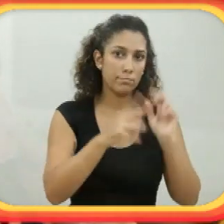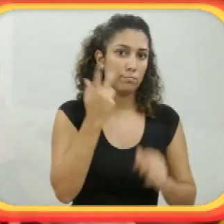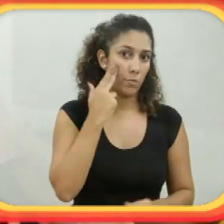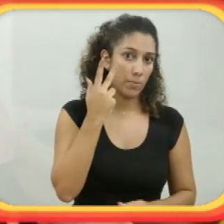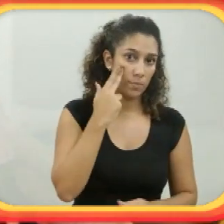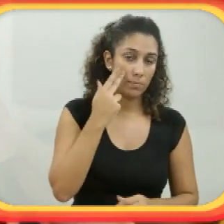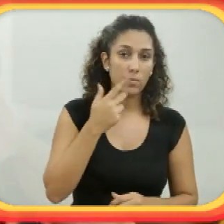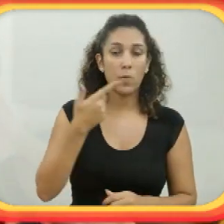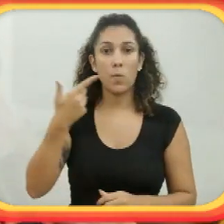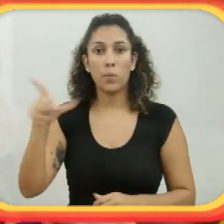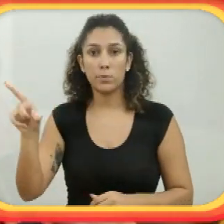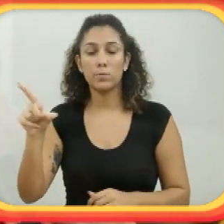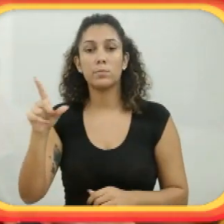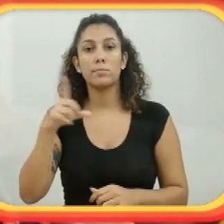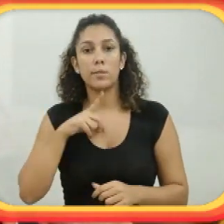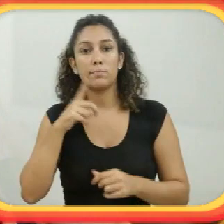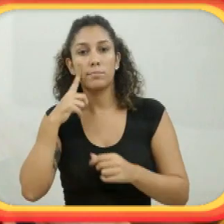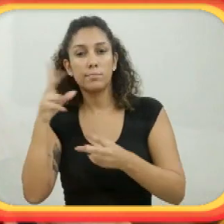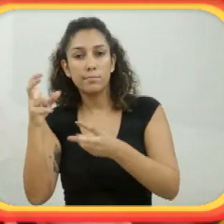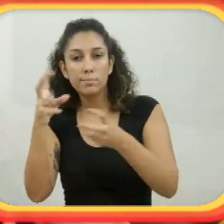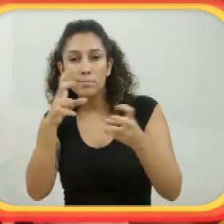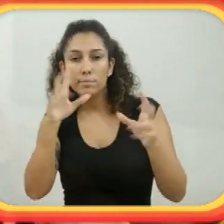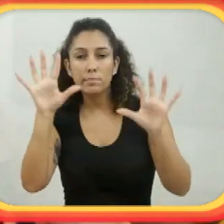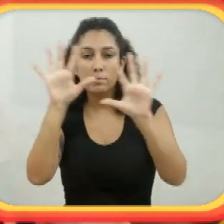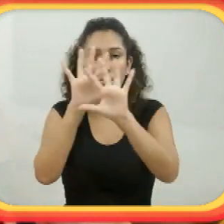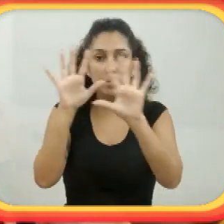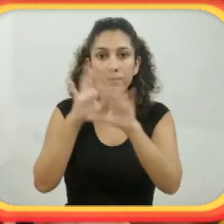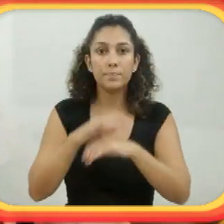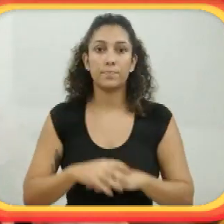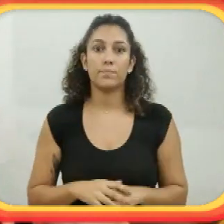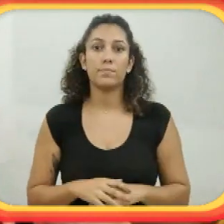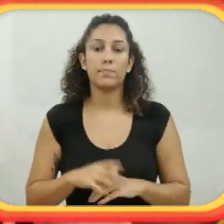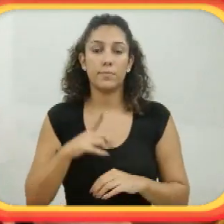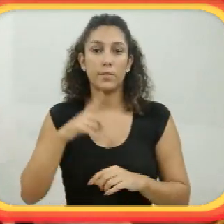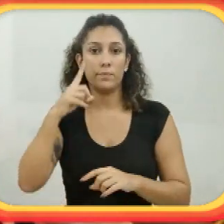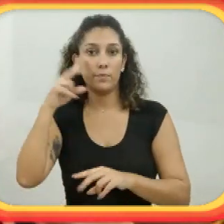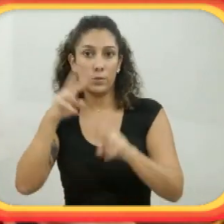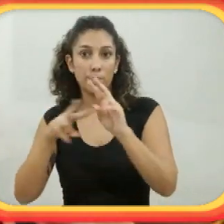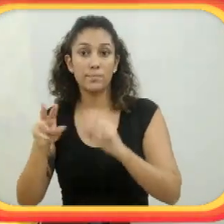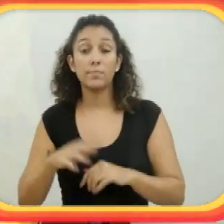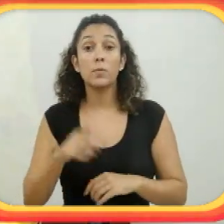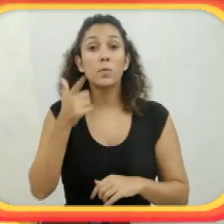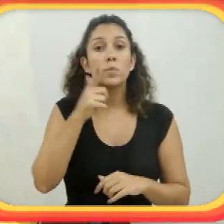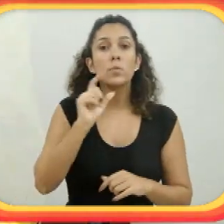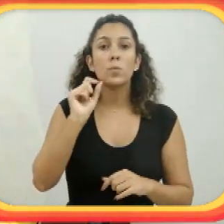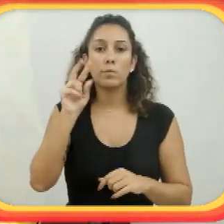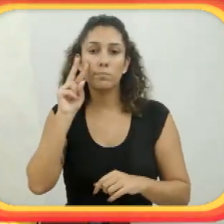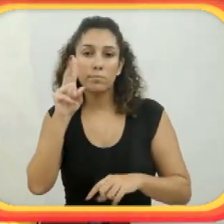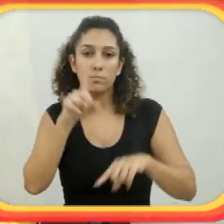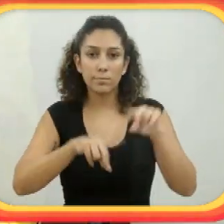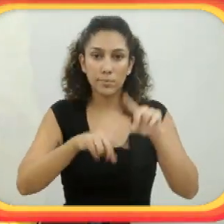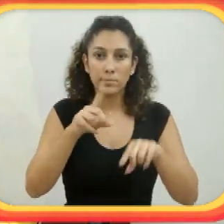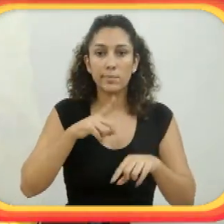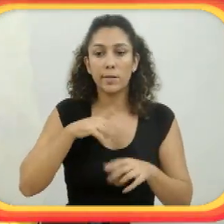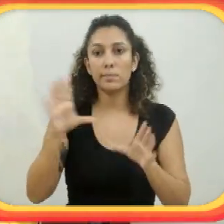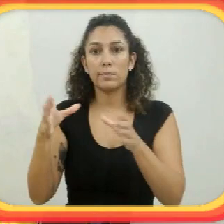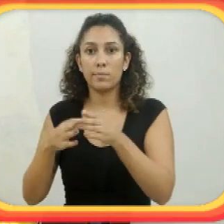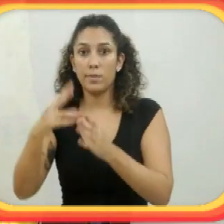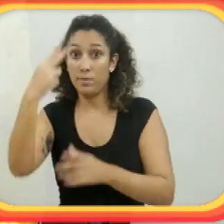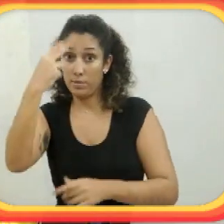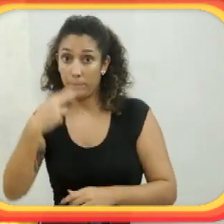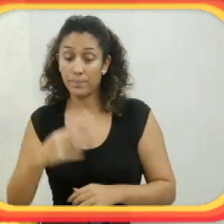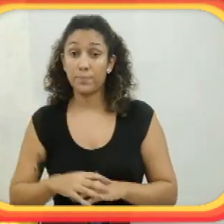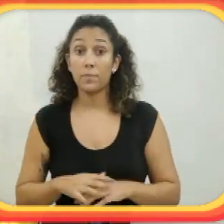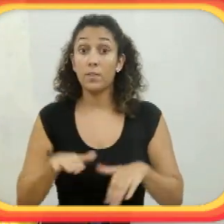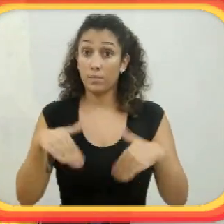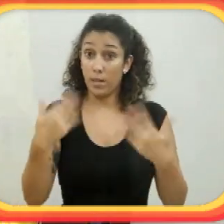que têm visão subnormal, ou seja, aquelas pessoas que têm percepção luminosa, que têm acuidade